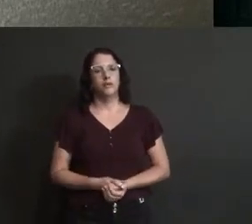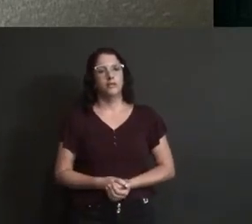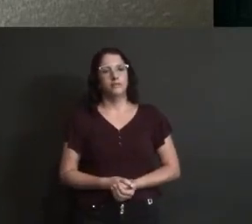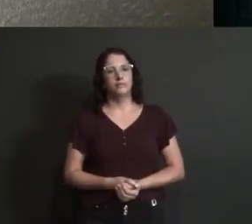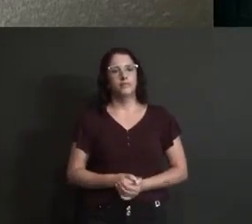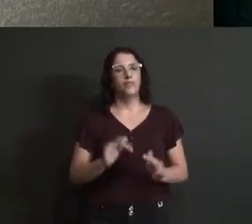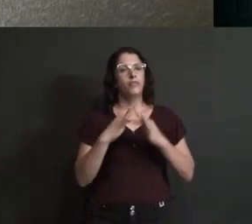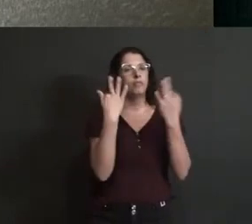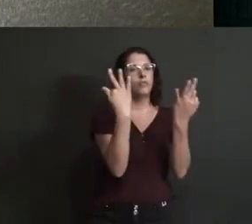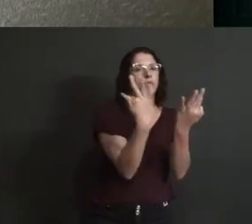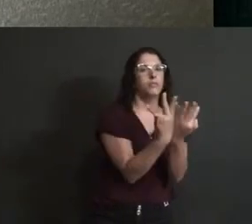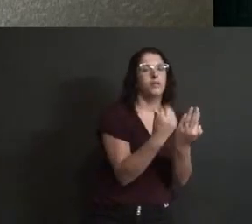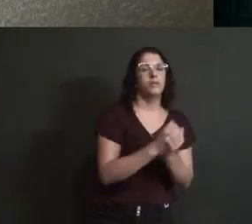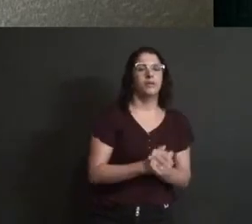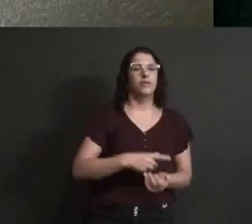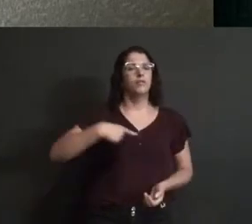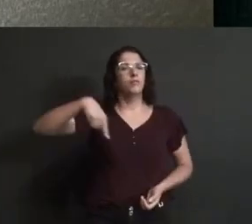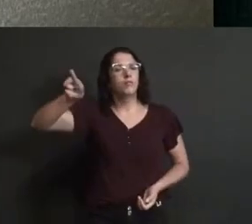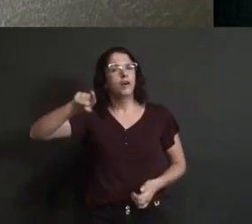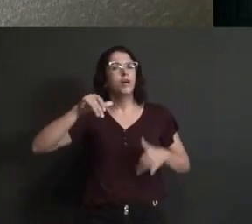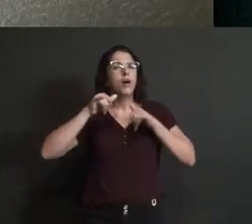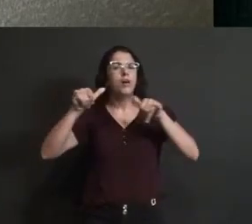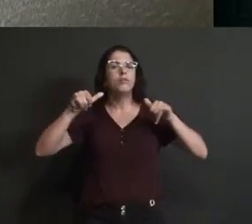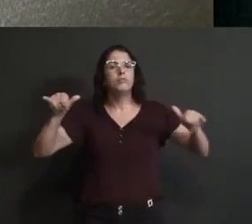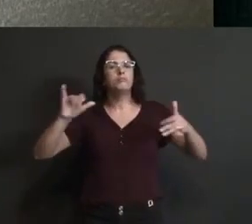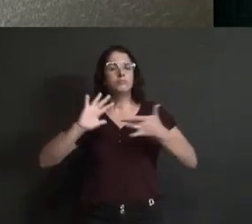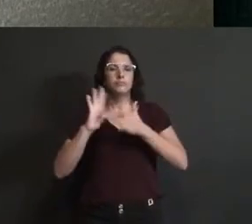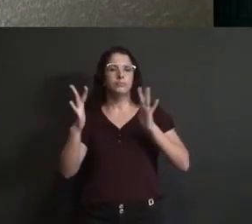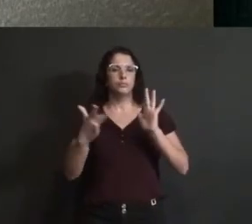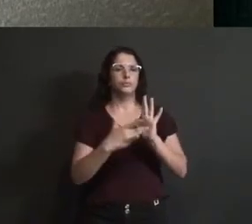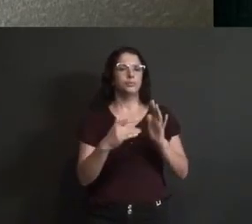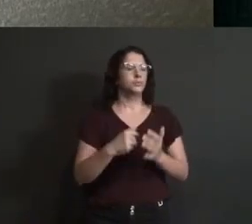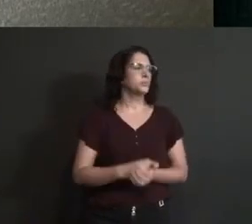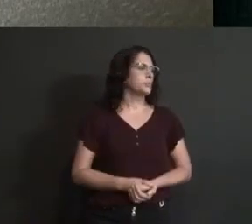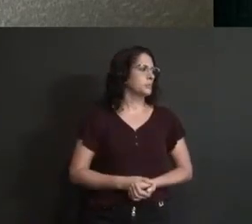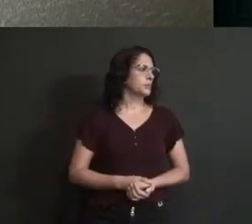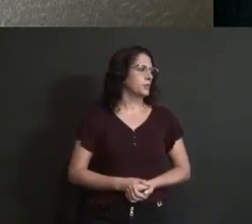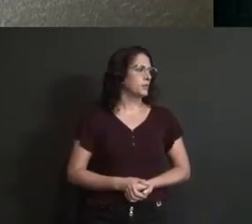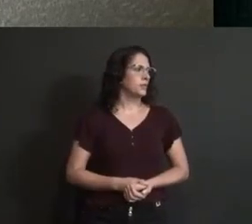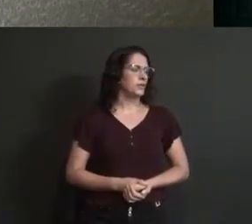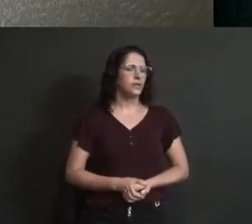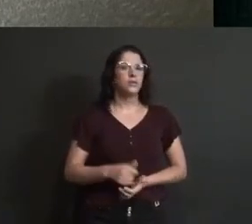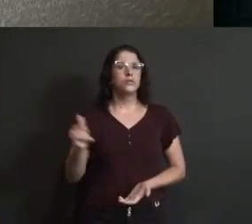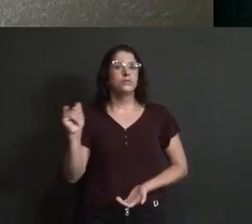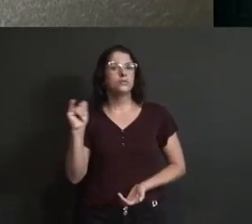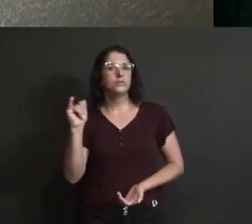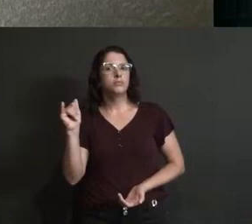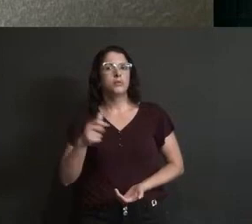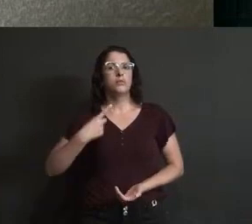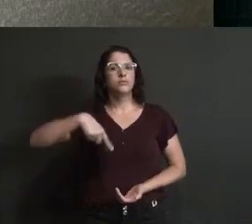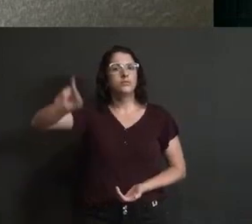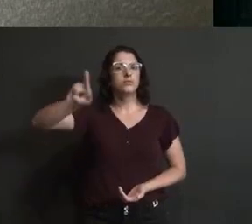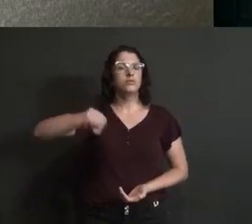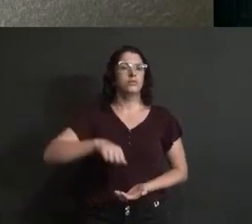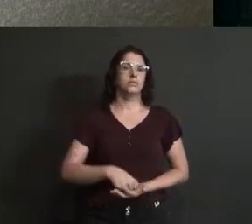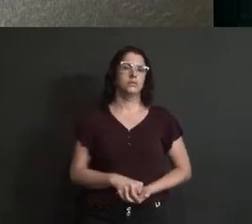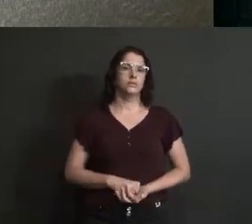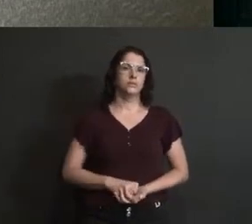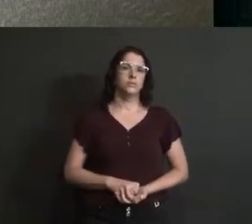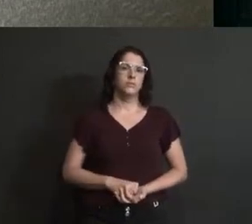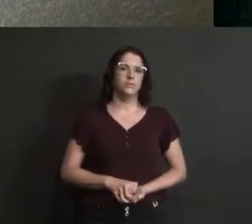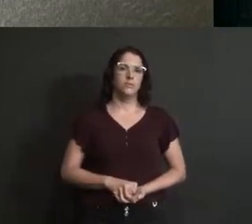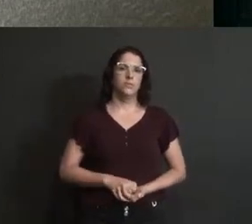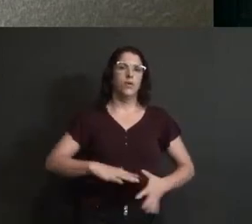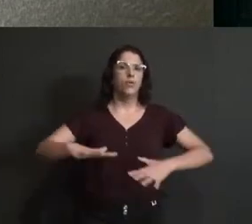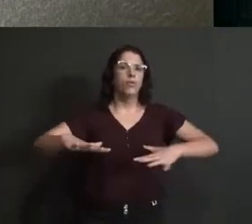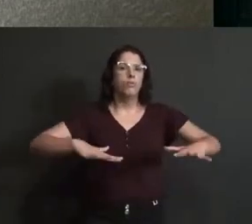né? Estava lá, e a Andréia foi para Brasília outro dia, e não para, esse povo dessa casa está se